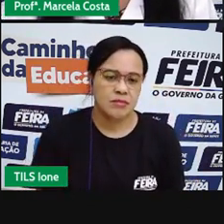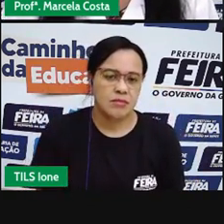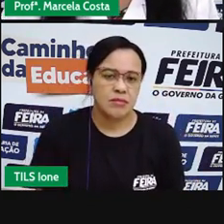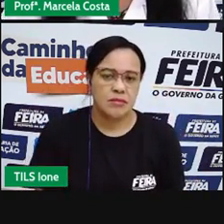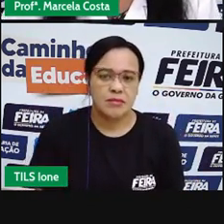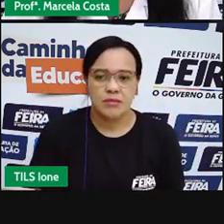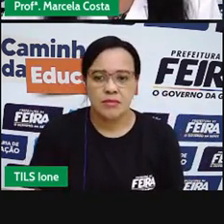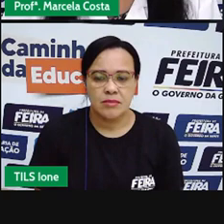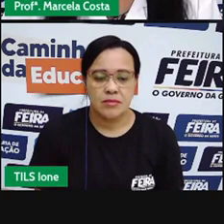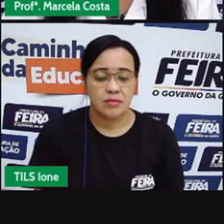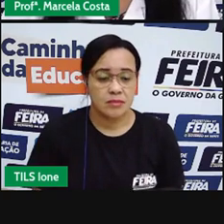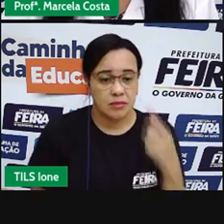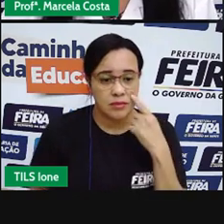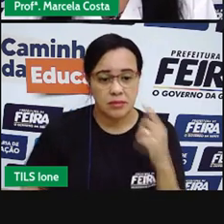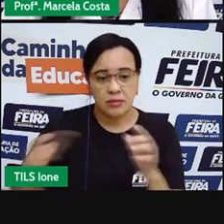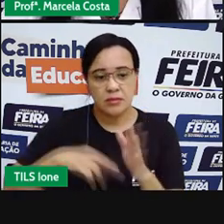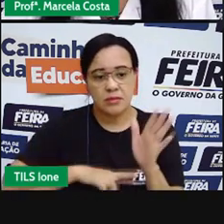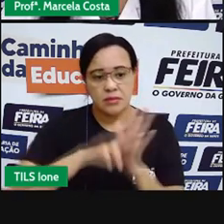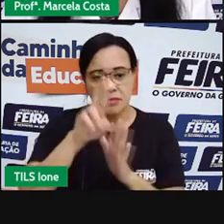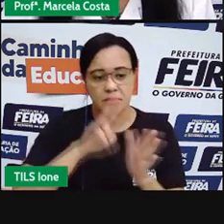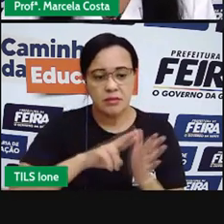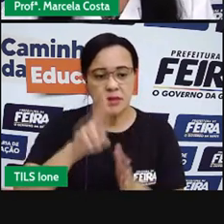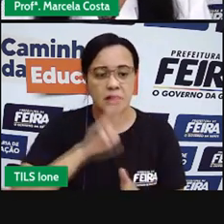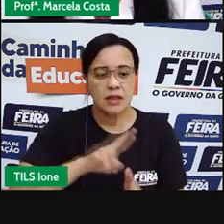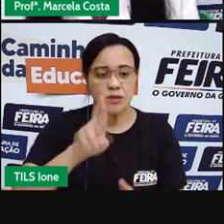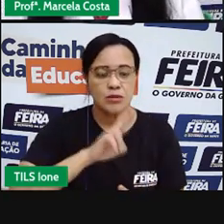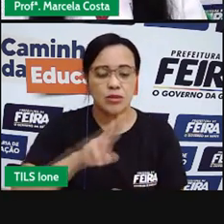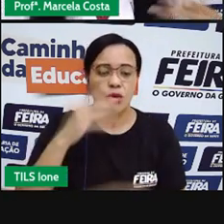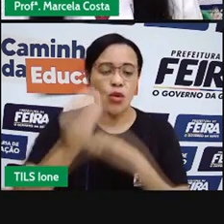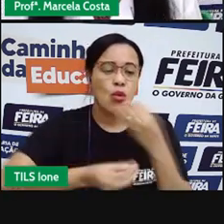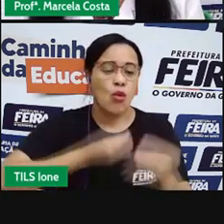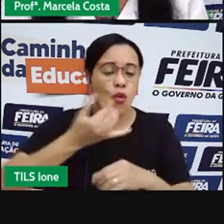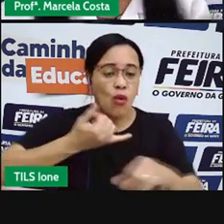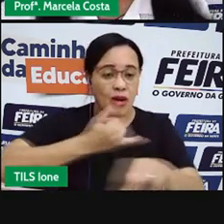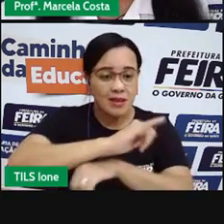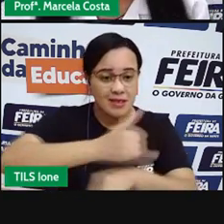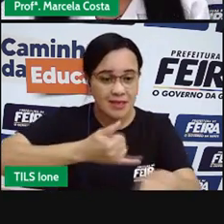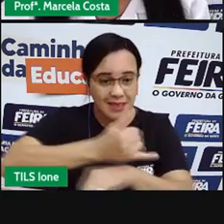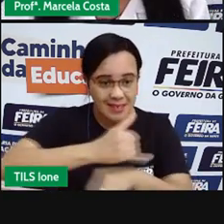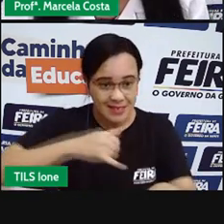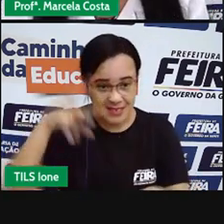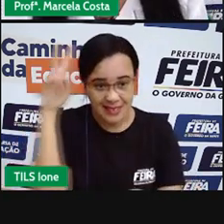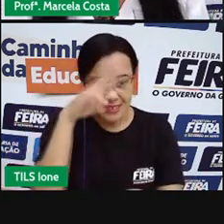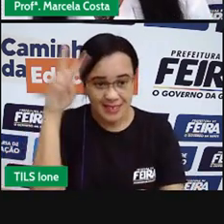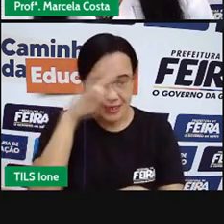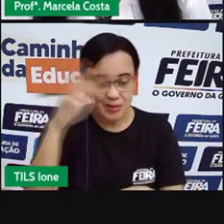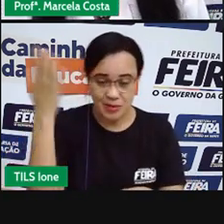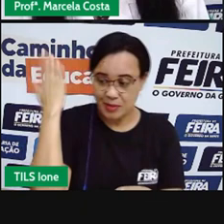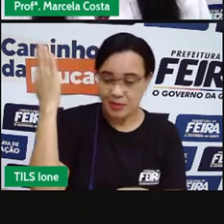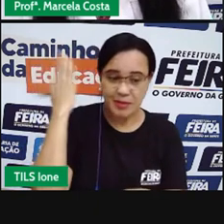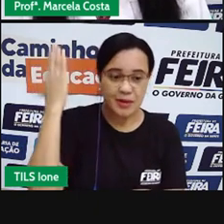Você vai responder utilizando as estratégias que a gente já viu nas outras aulas.